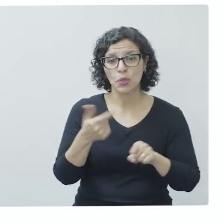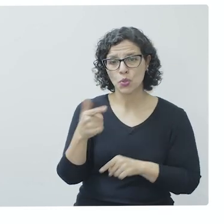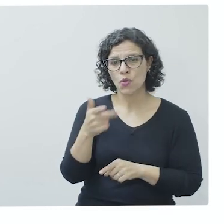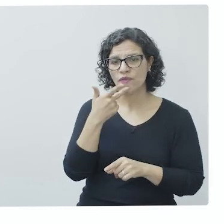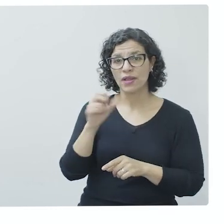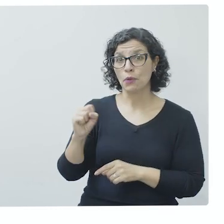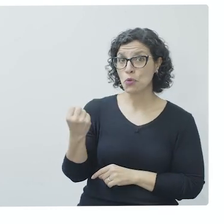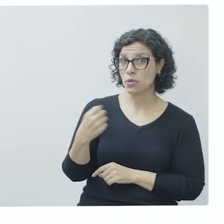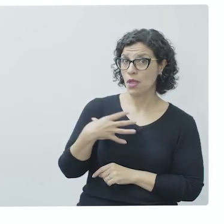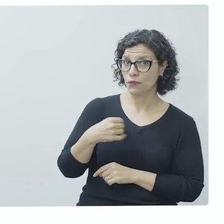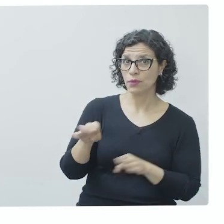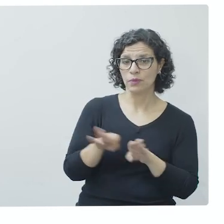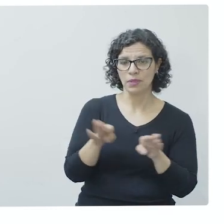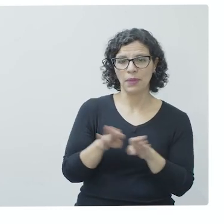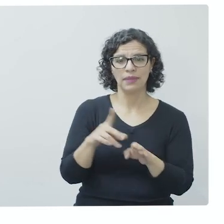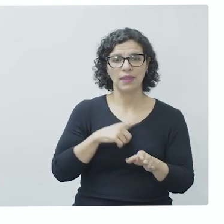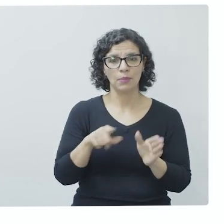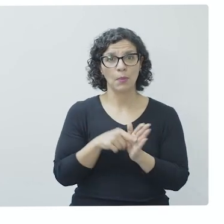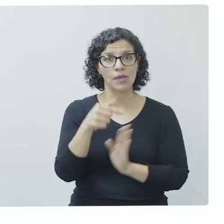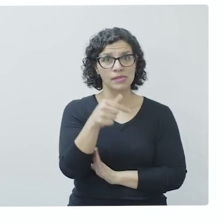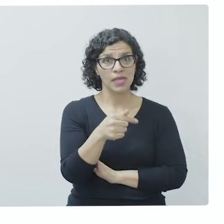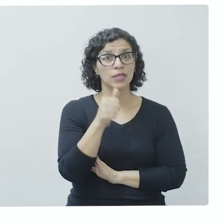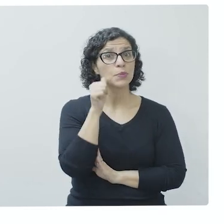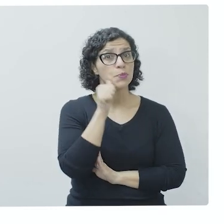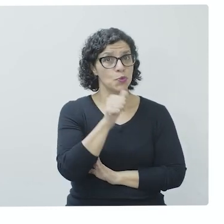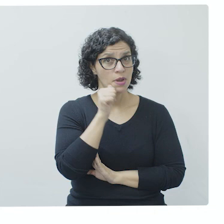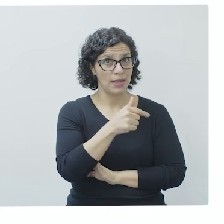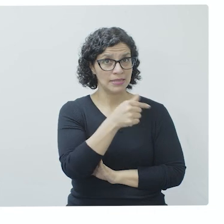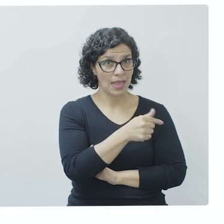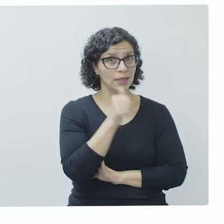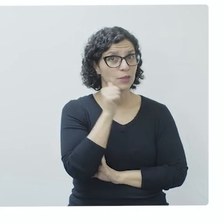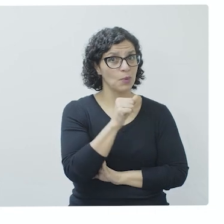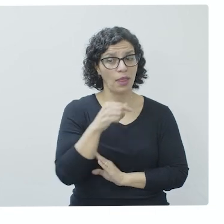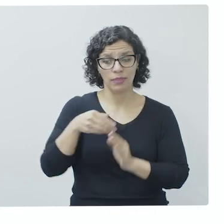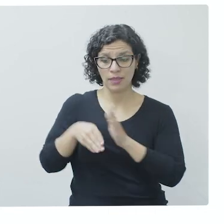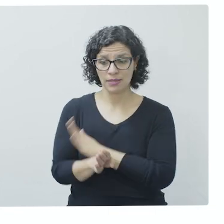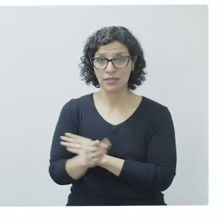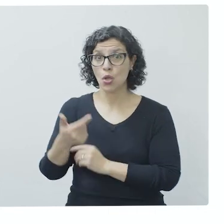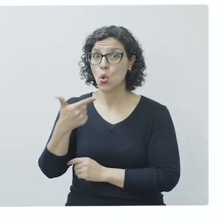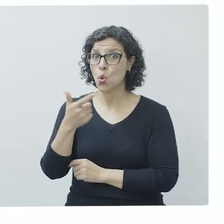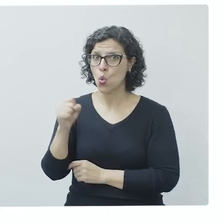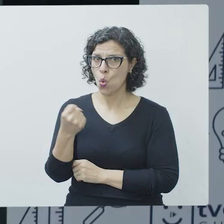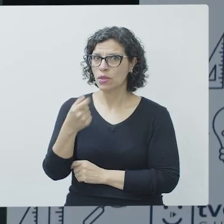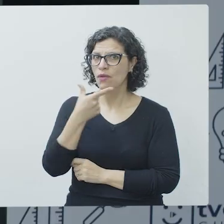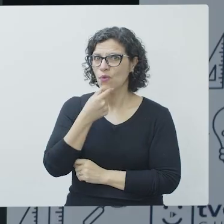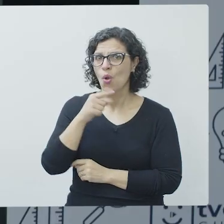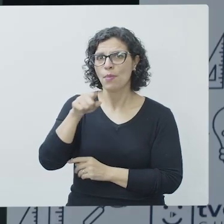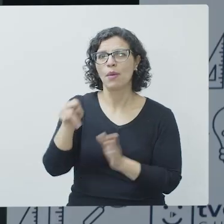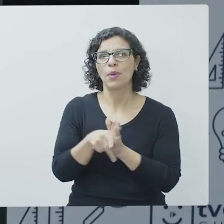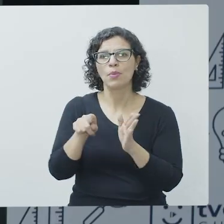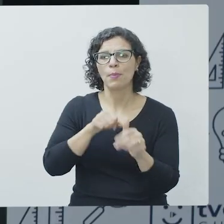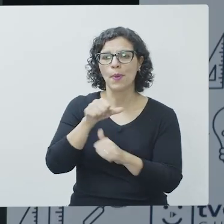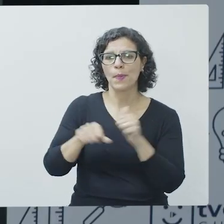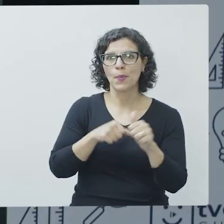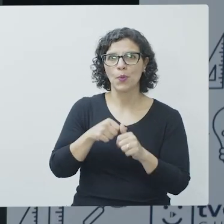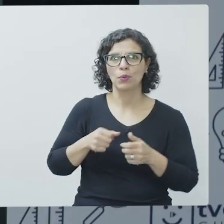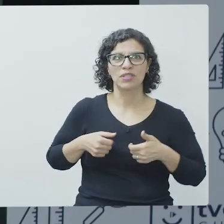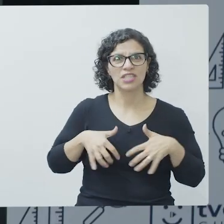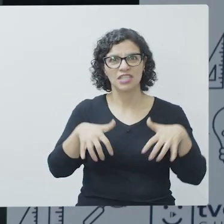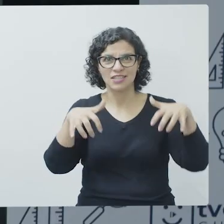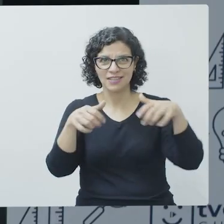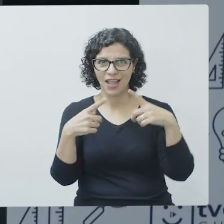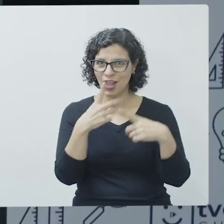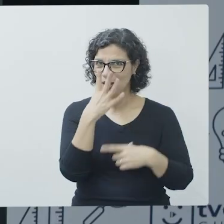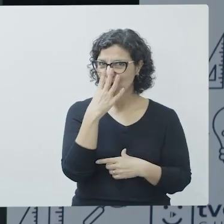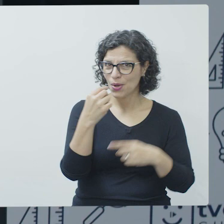já dizem que é o oitavo filho, depois de sete irmãs mulheres. Então, só como a gente está falando de conto popular, tá aí um